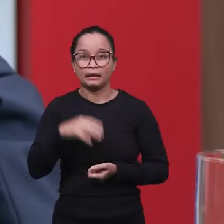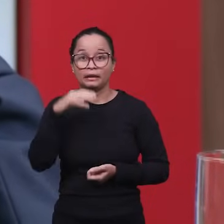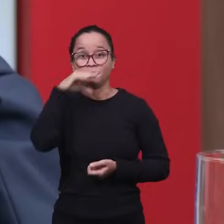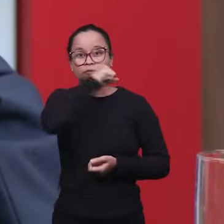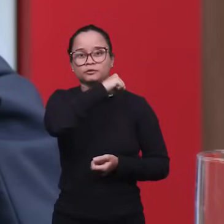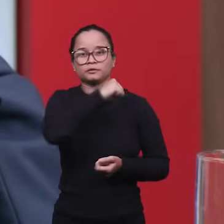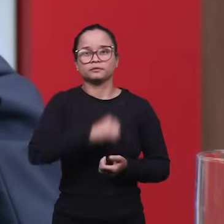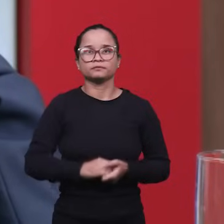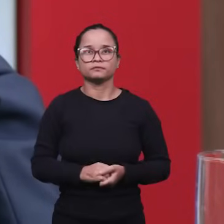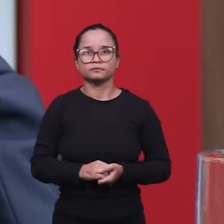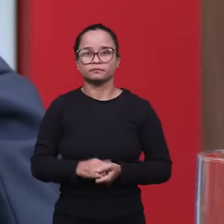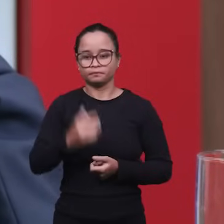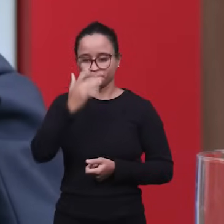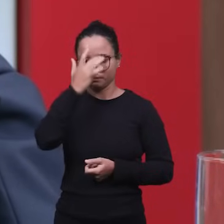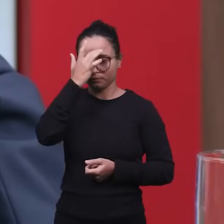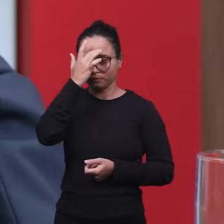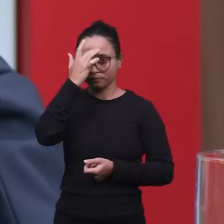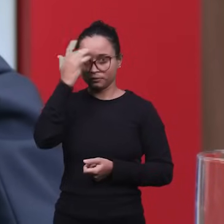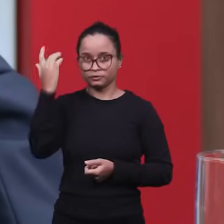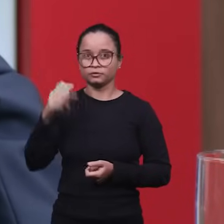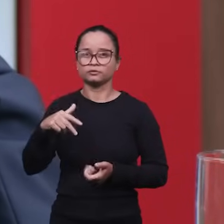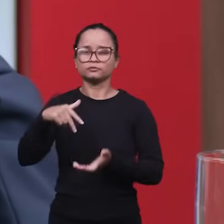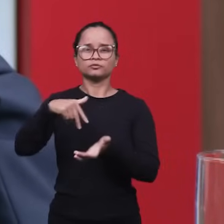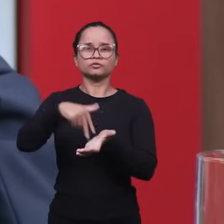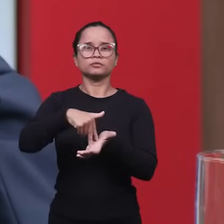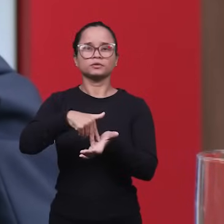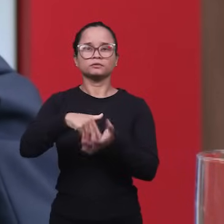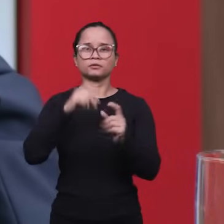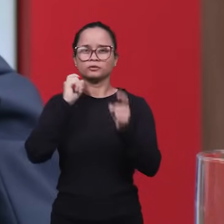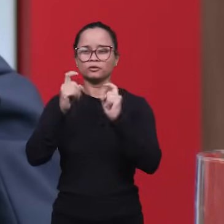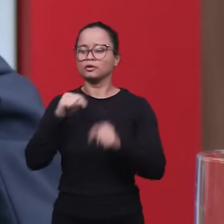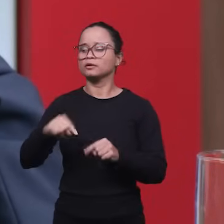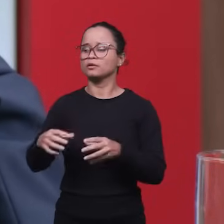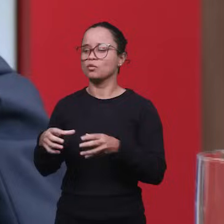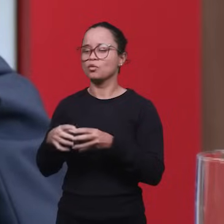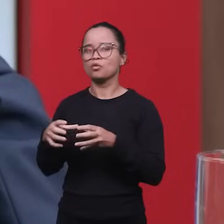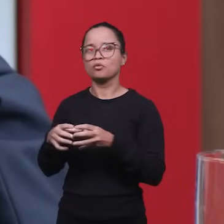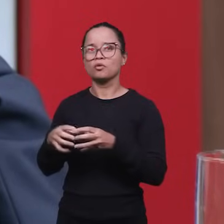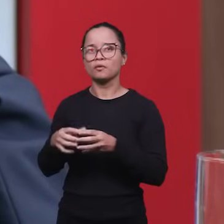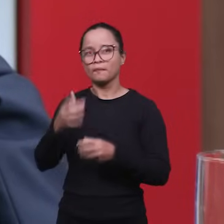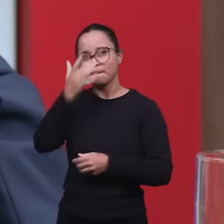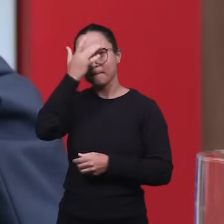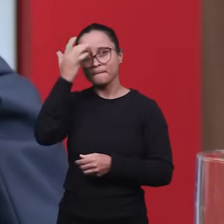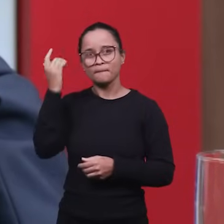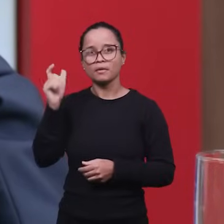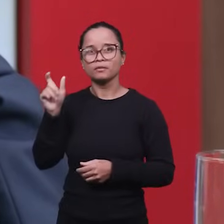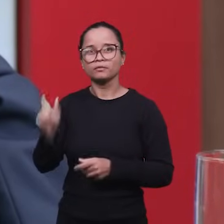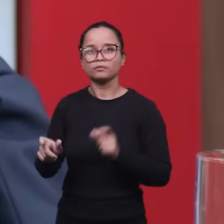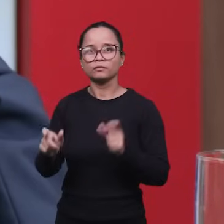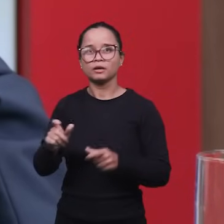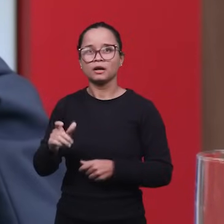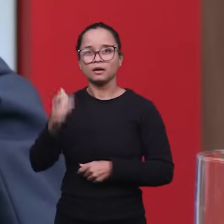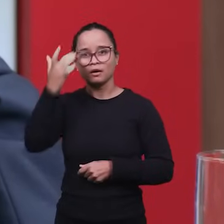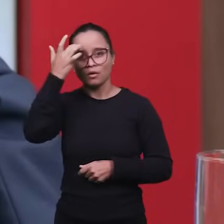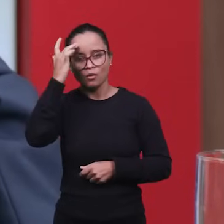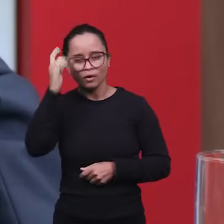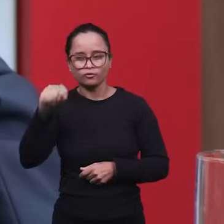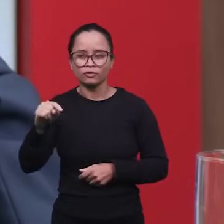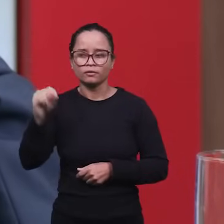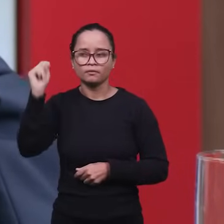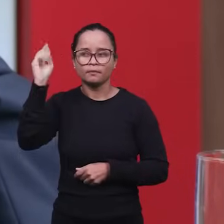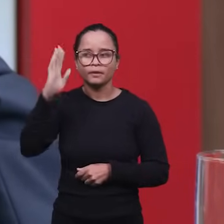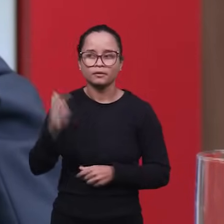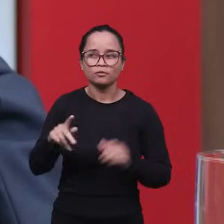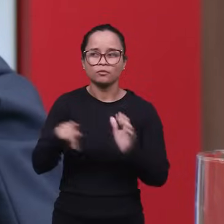repente alguém sobe na reunião e diz assim, tem um grupo de pessoas aí fora, eu acho que eles não são brasileiros